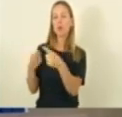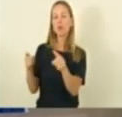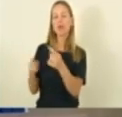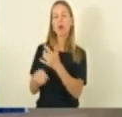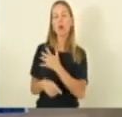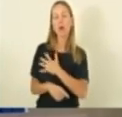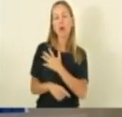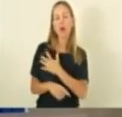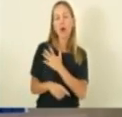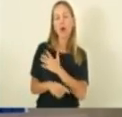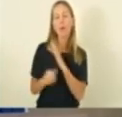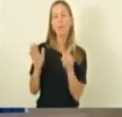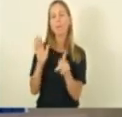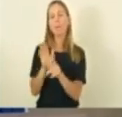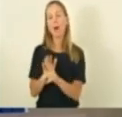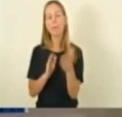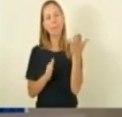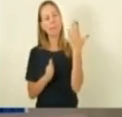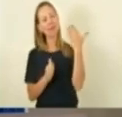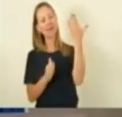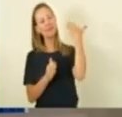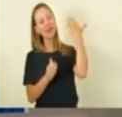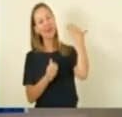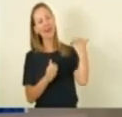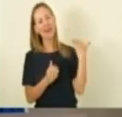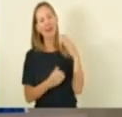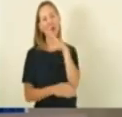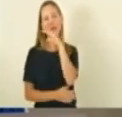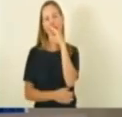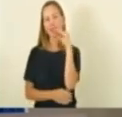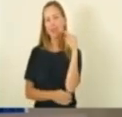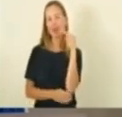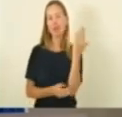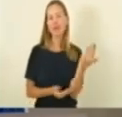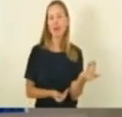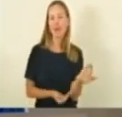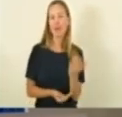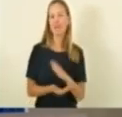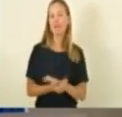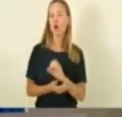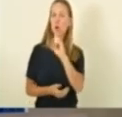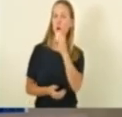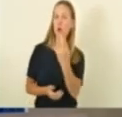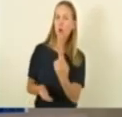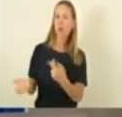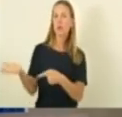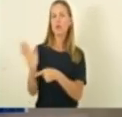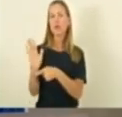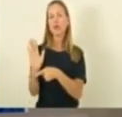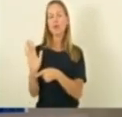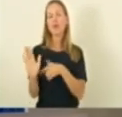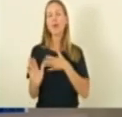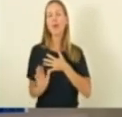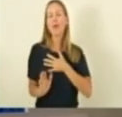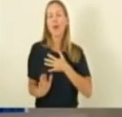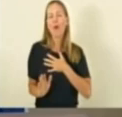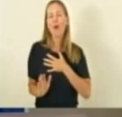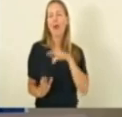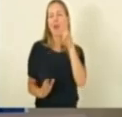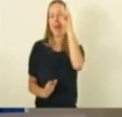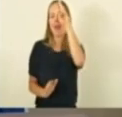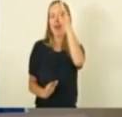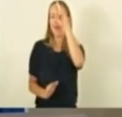que fez parte da minha juventude, da minha infância ou da minha adolescência. Ou uma cena de um filme bacana que eu me lembro e